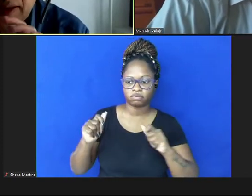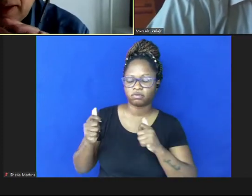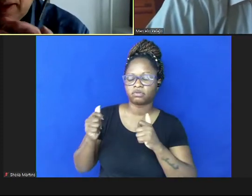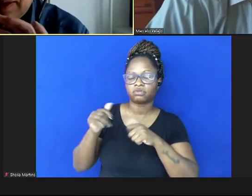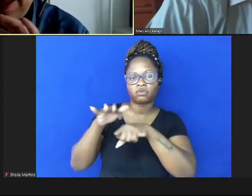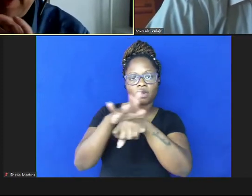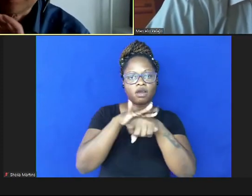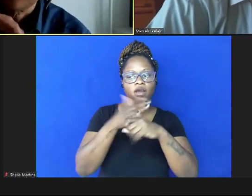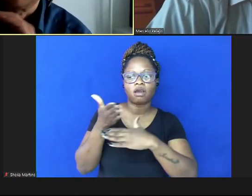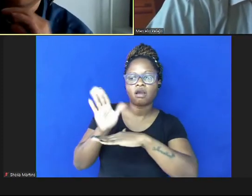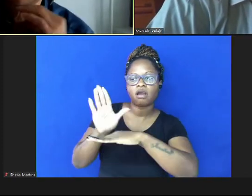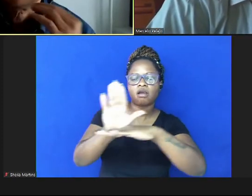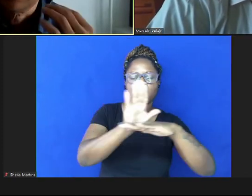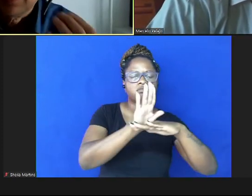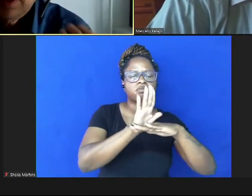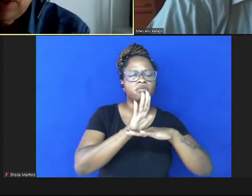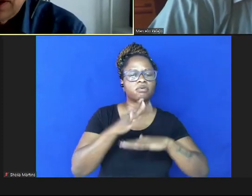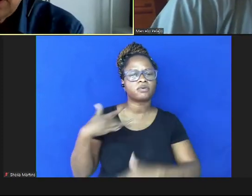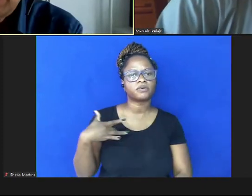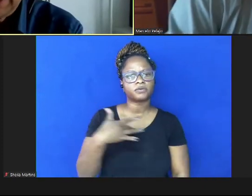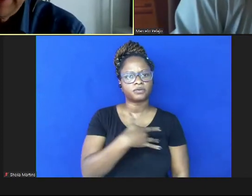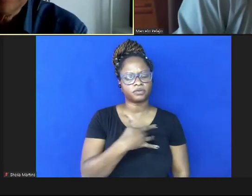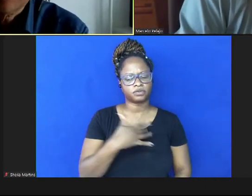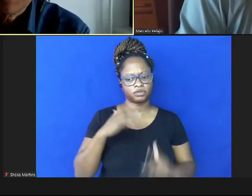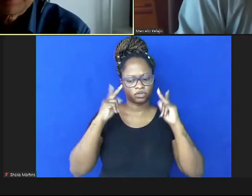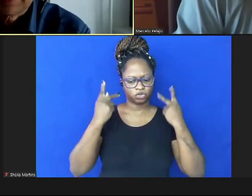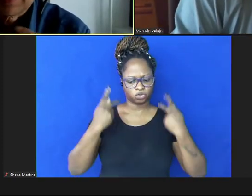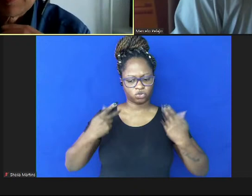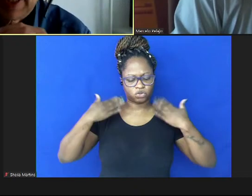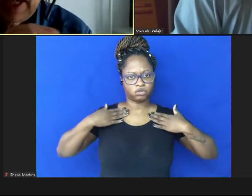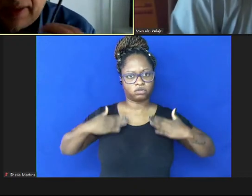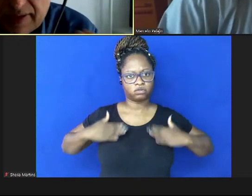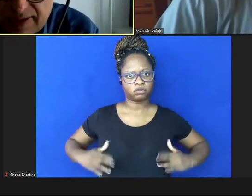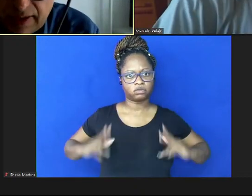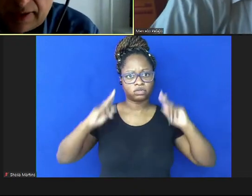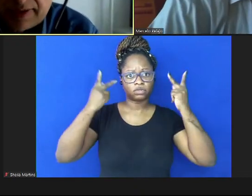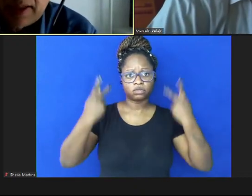na saúde do corpo humano. Isso